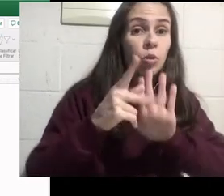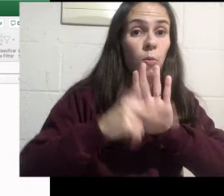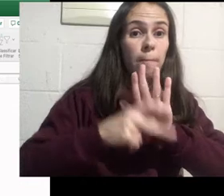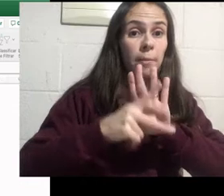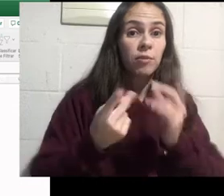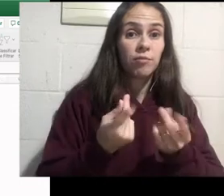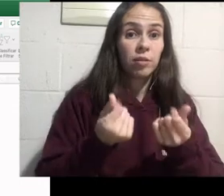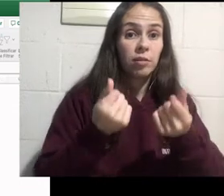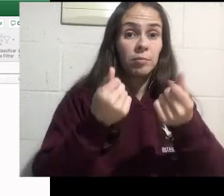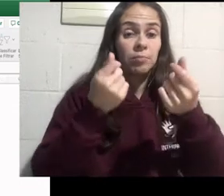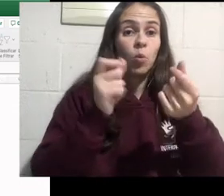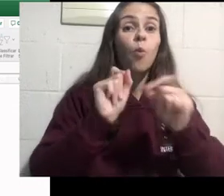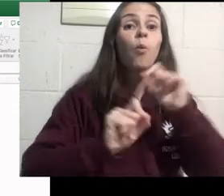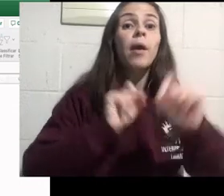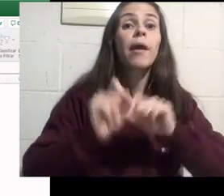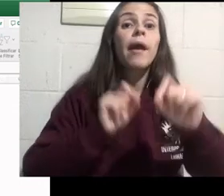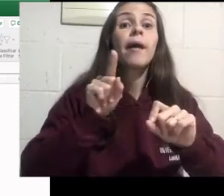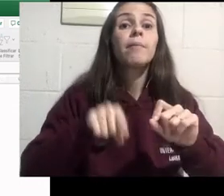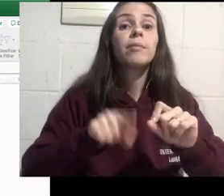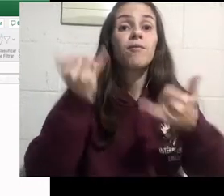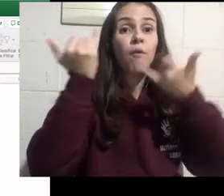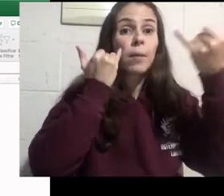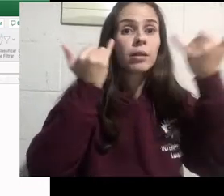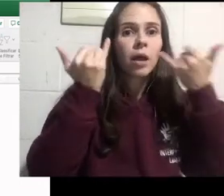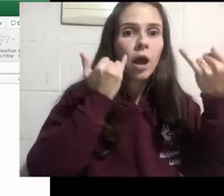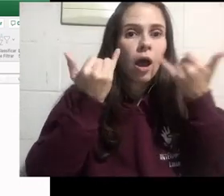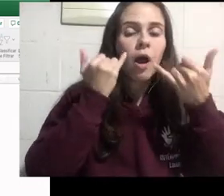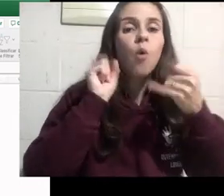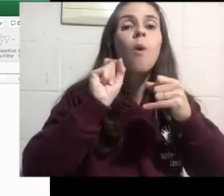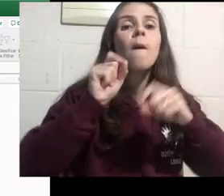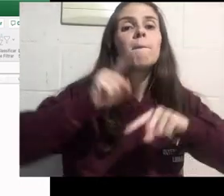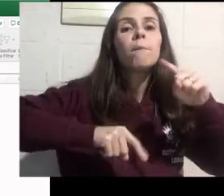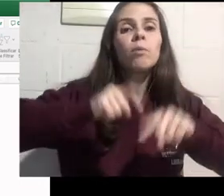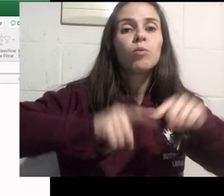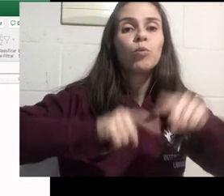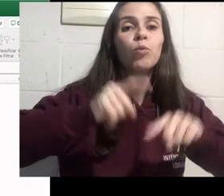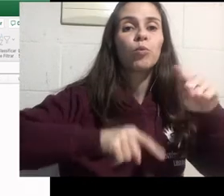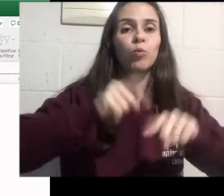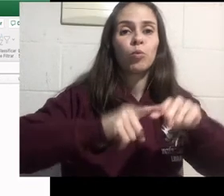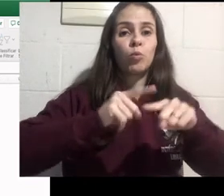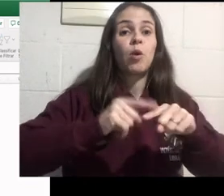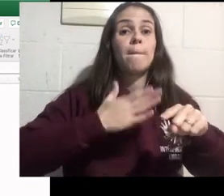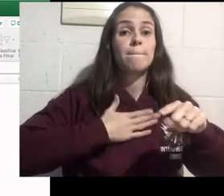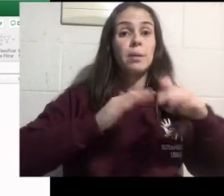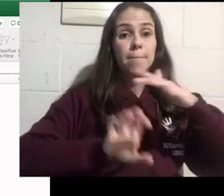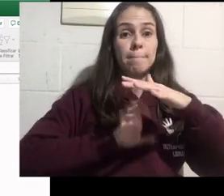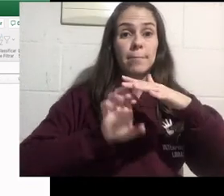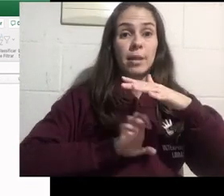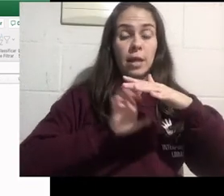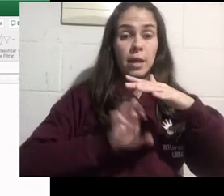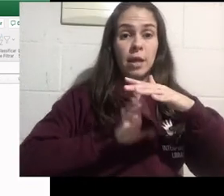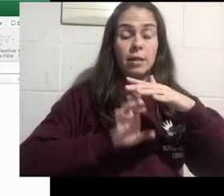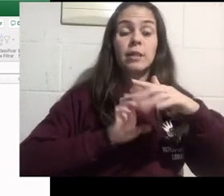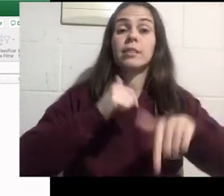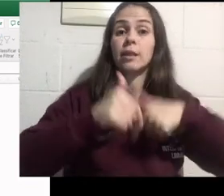plano financeiro, que basicamente constam informações em relação ao produto, o qual a mini empresa que vocês